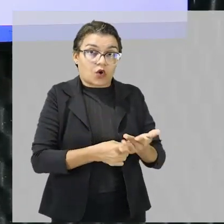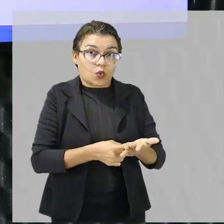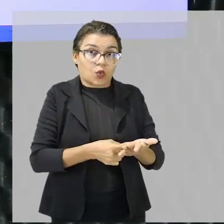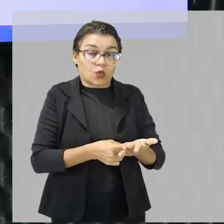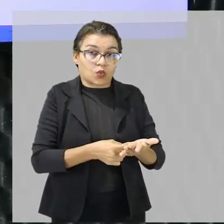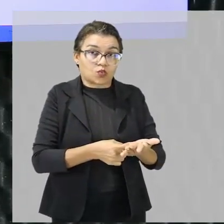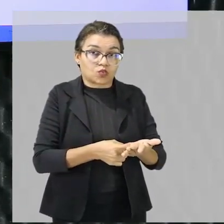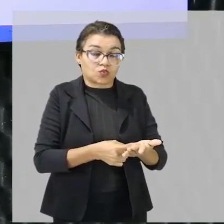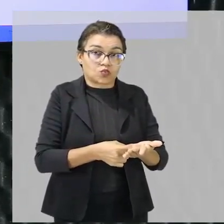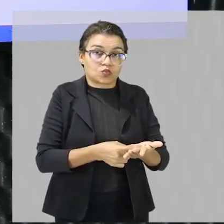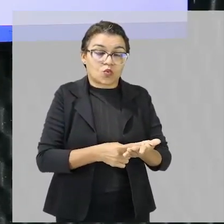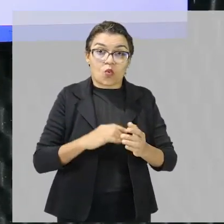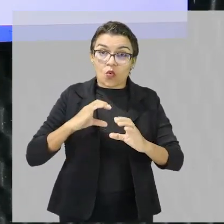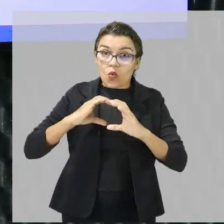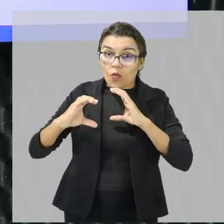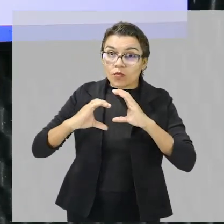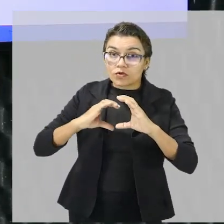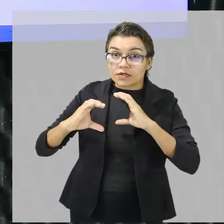comunicação,